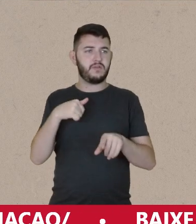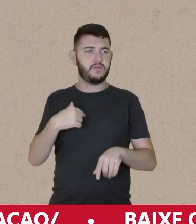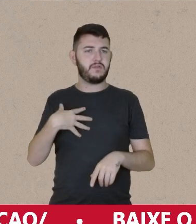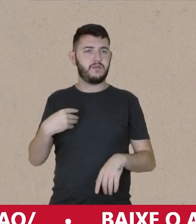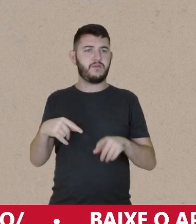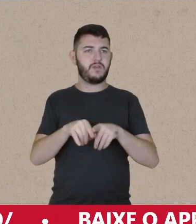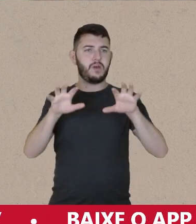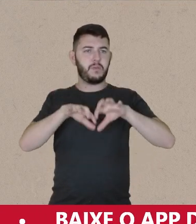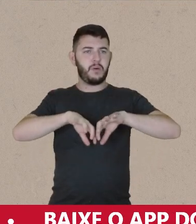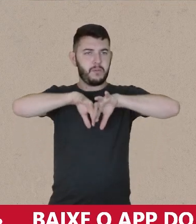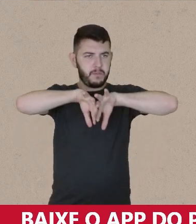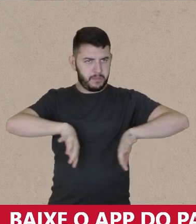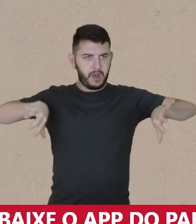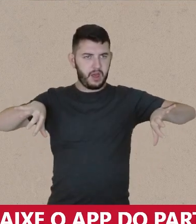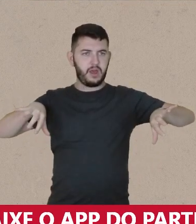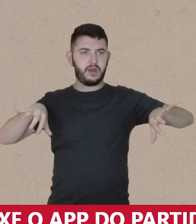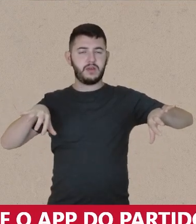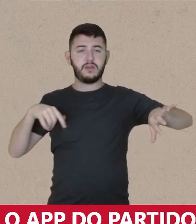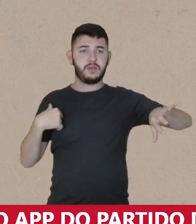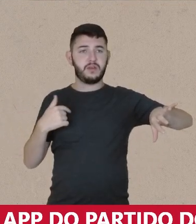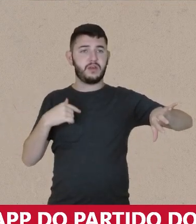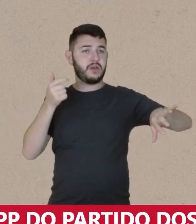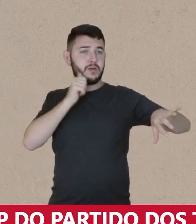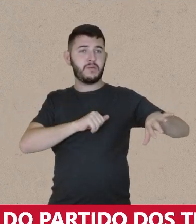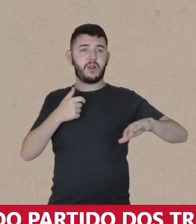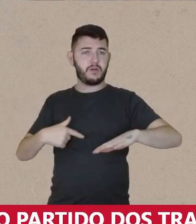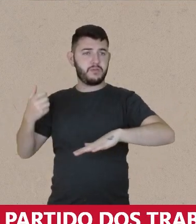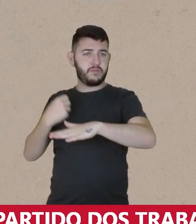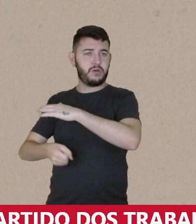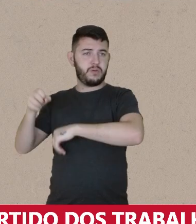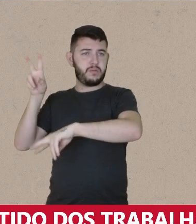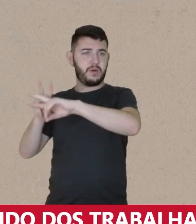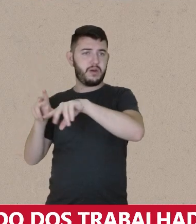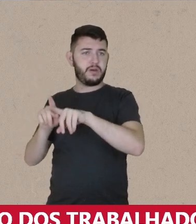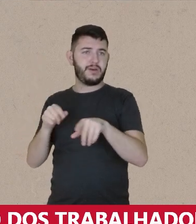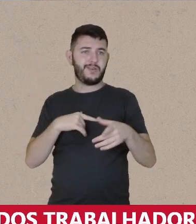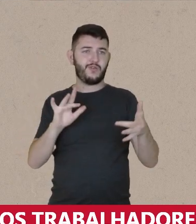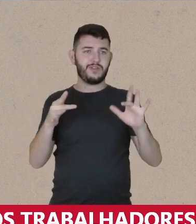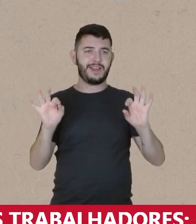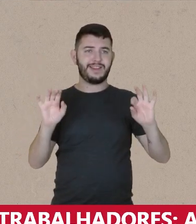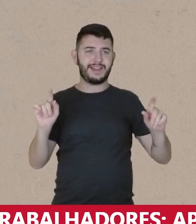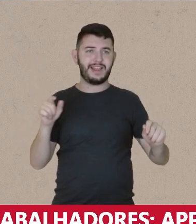é? Inclusive, se você considerar a grande parte das